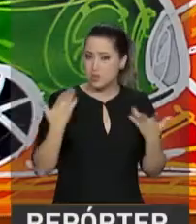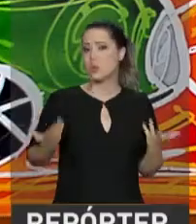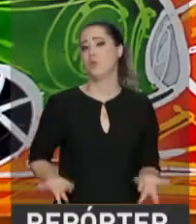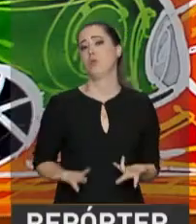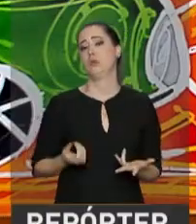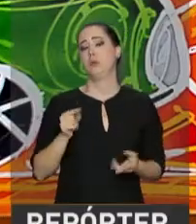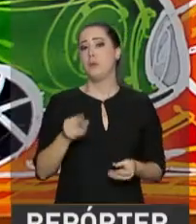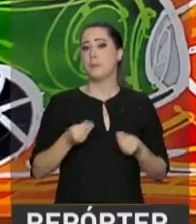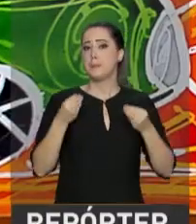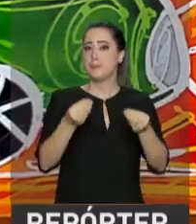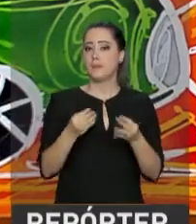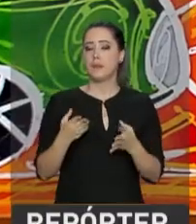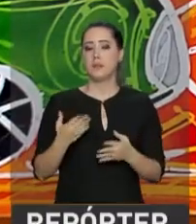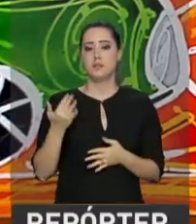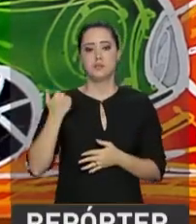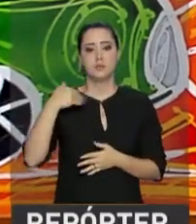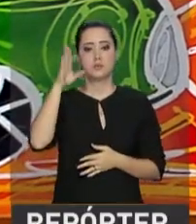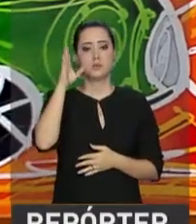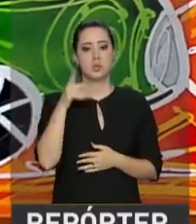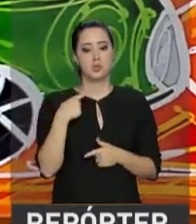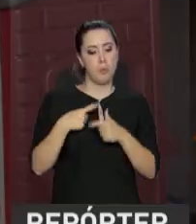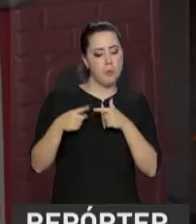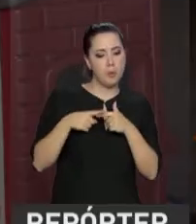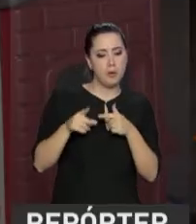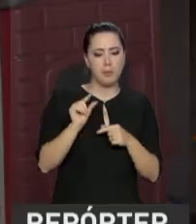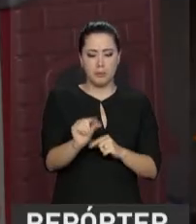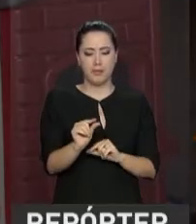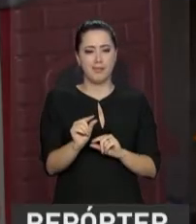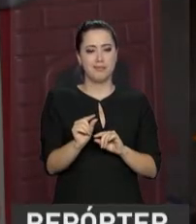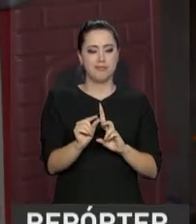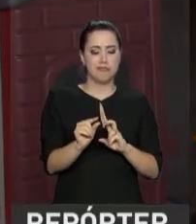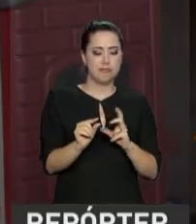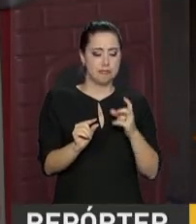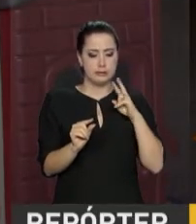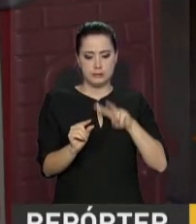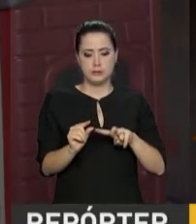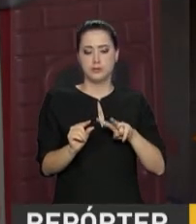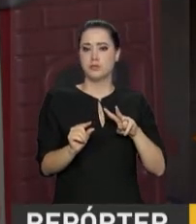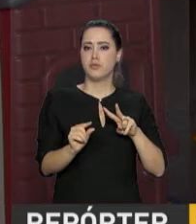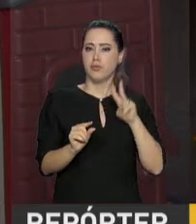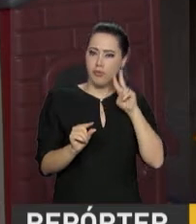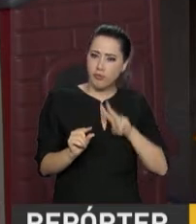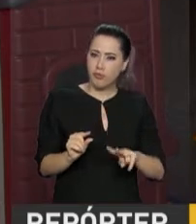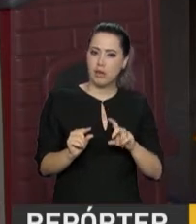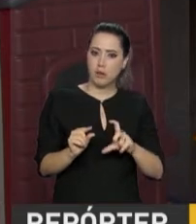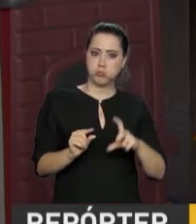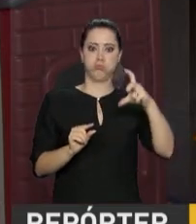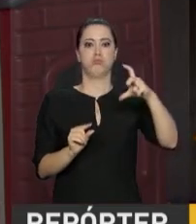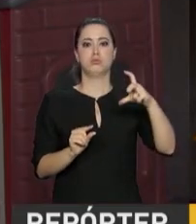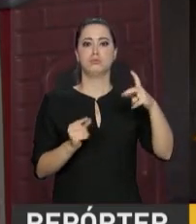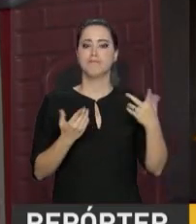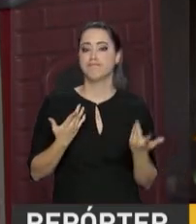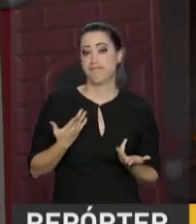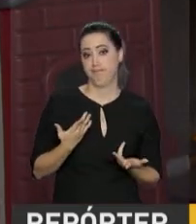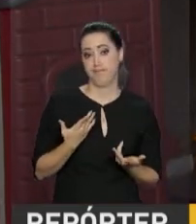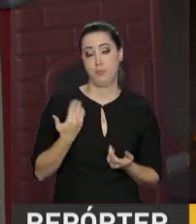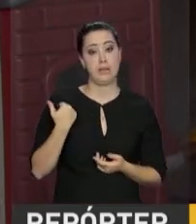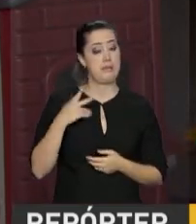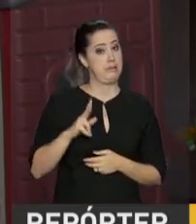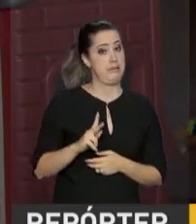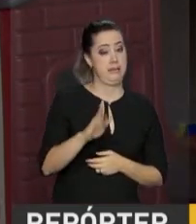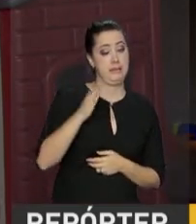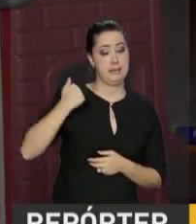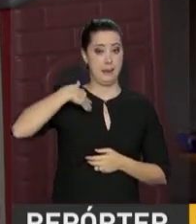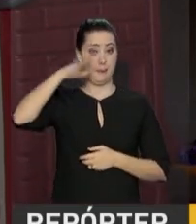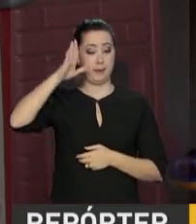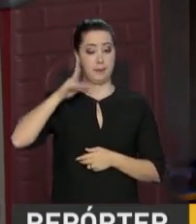dá porque né para aquela de fato e as pessoas estão realizando cada vez mais trabalho voluntário é o que